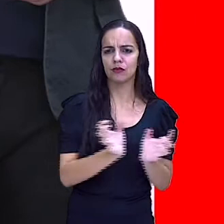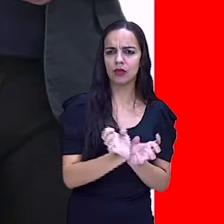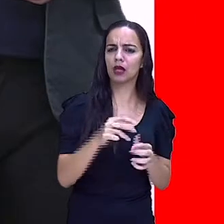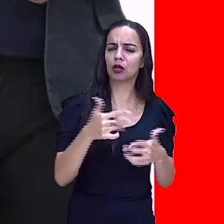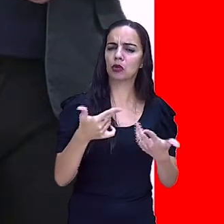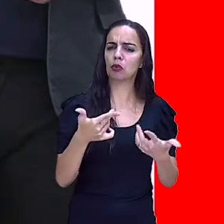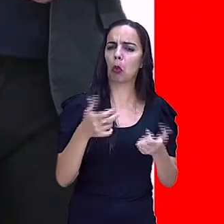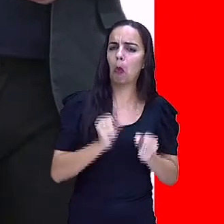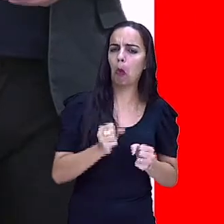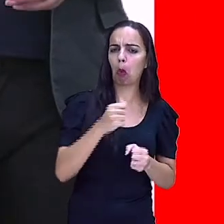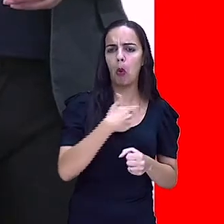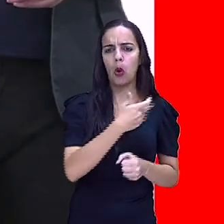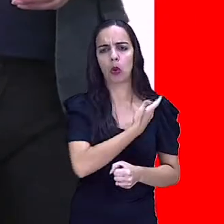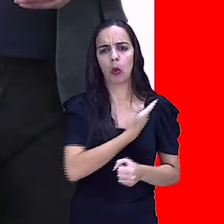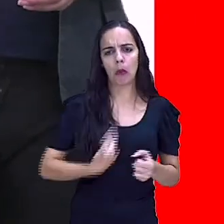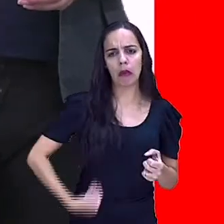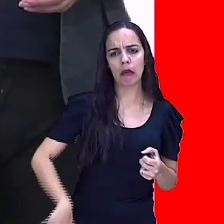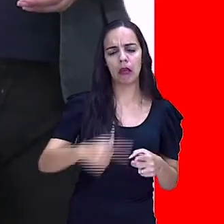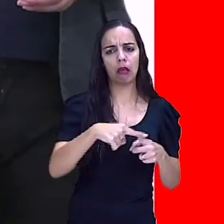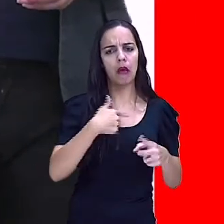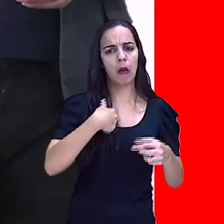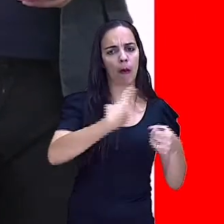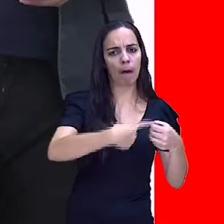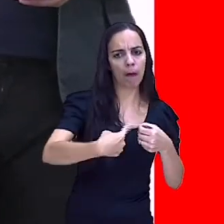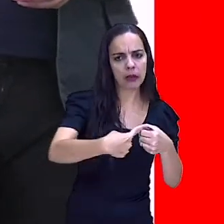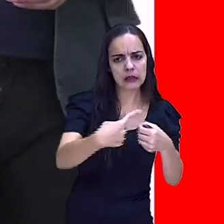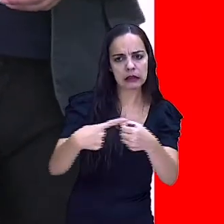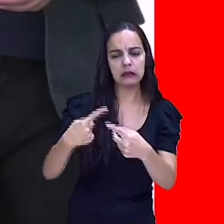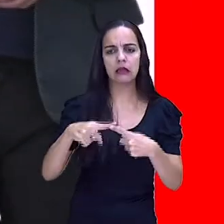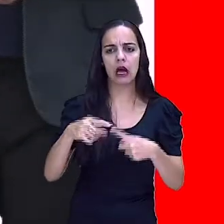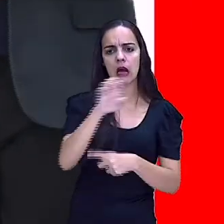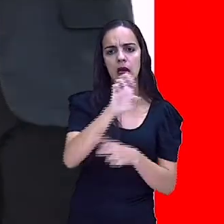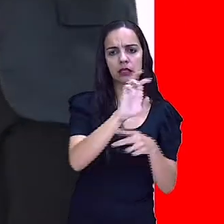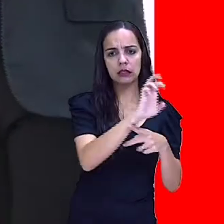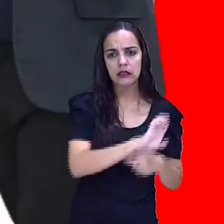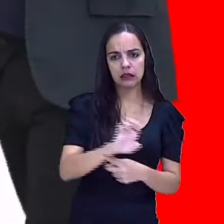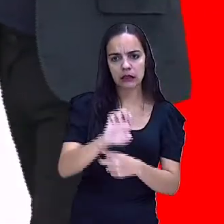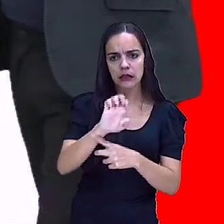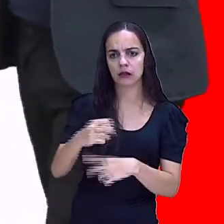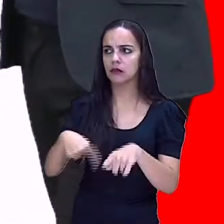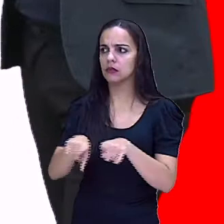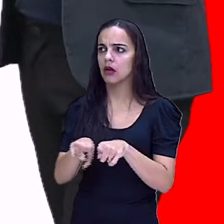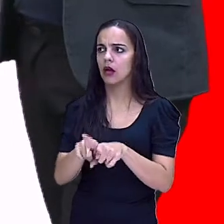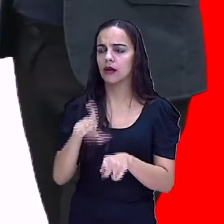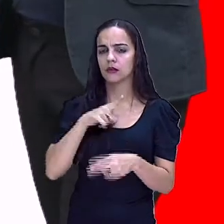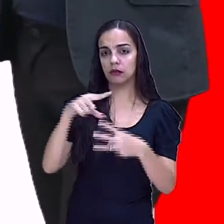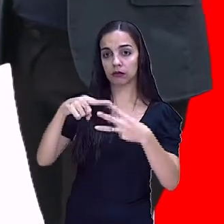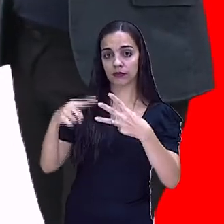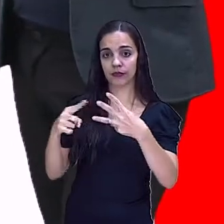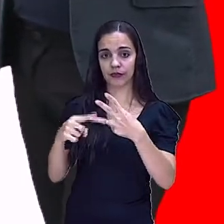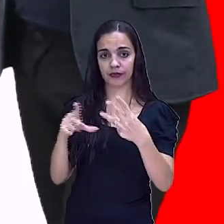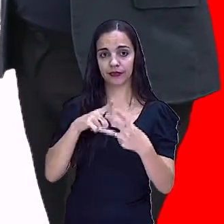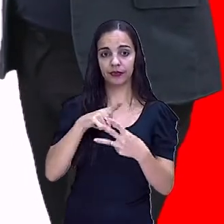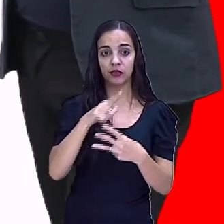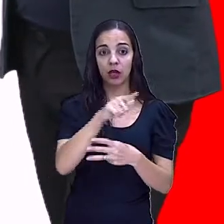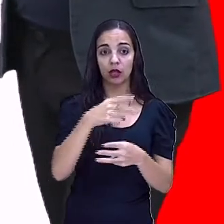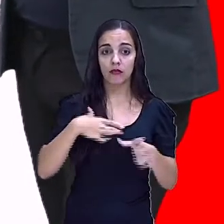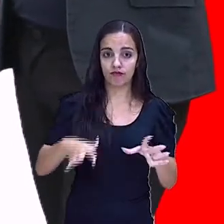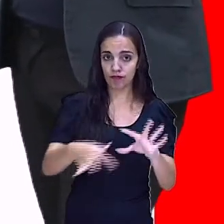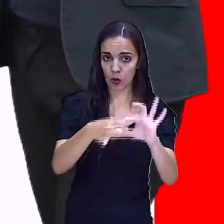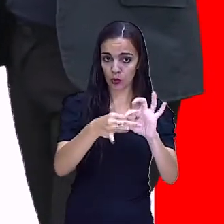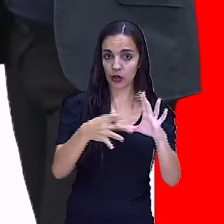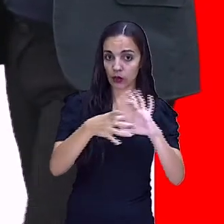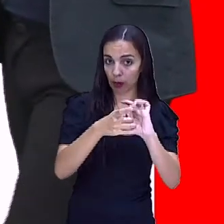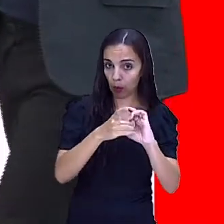municipais. Os 3 maiores partidos da época são a União Democrática